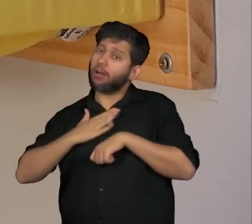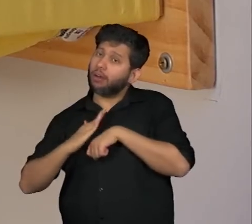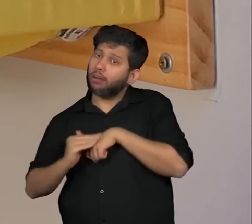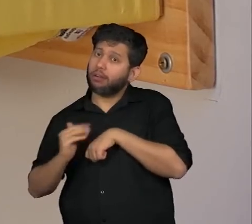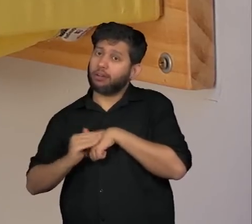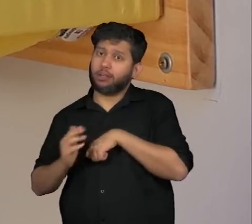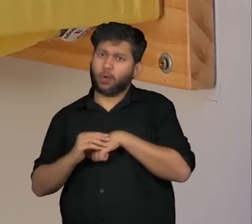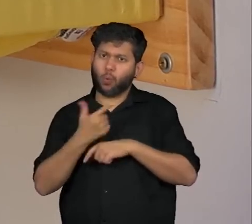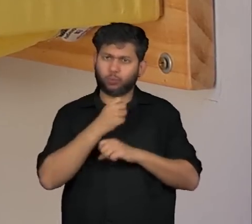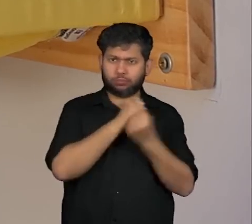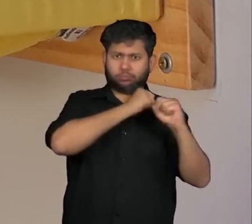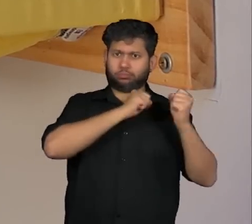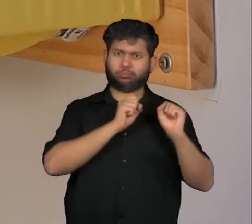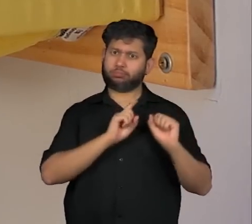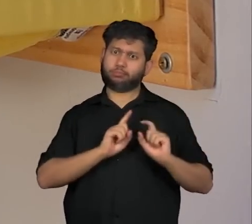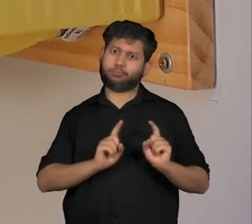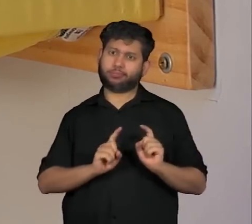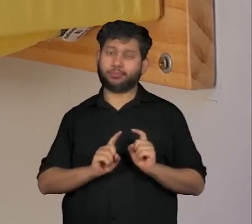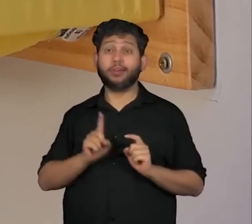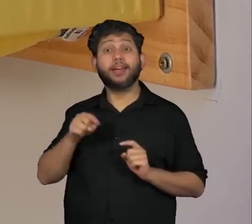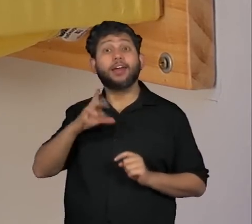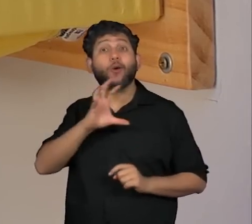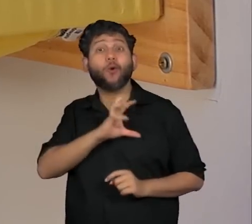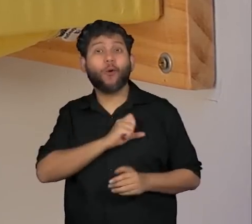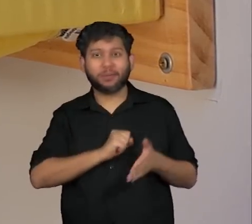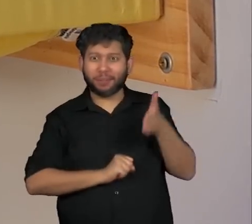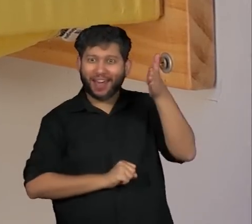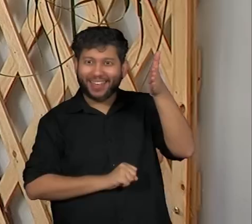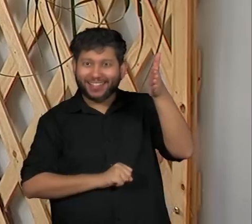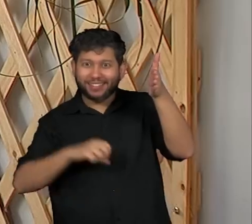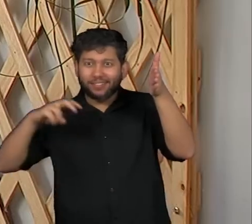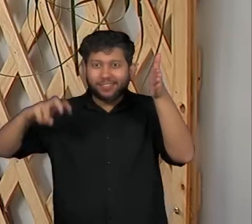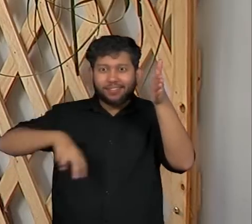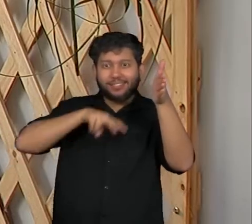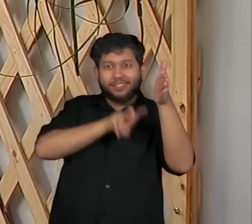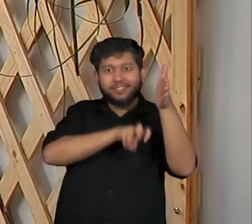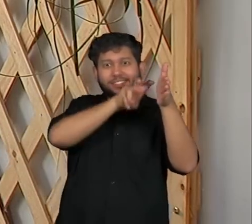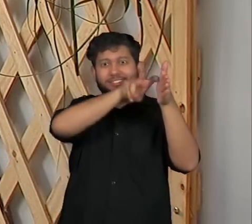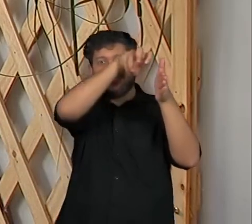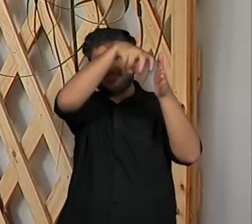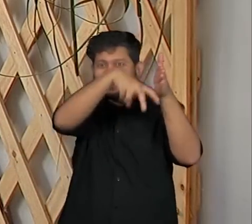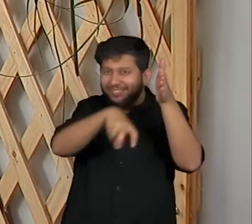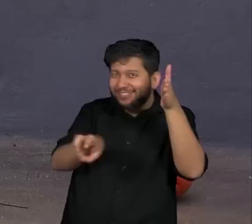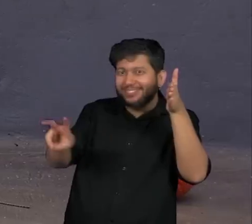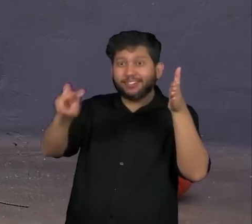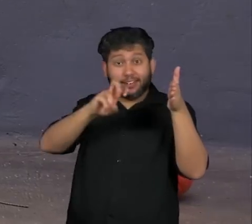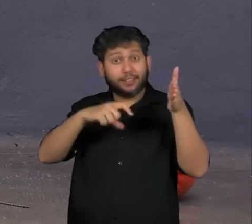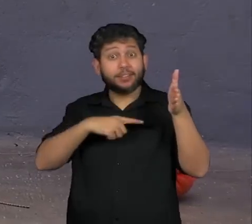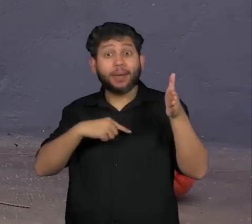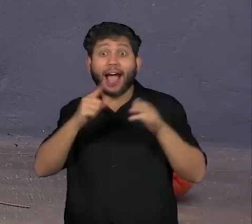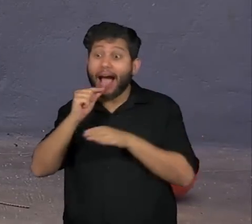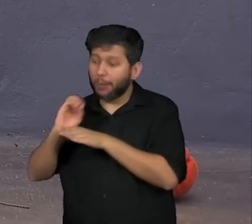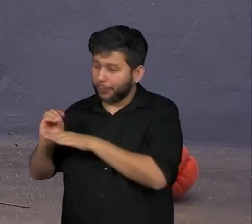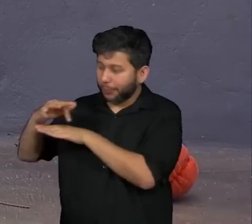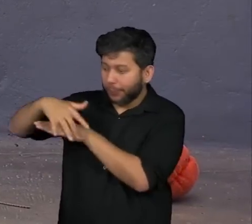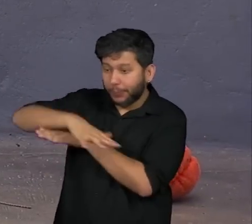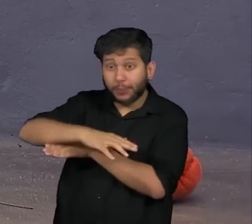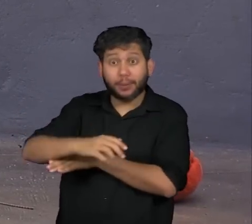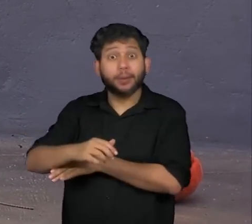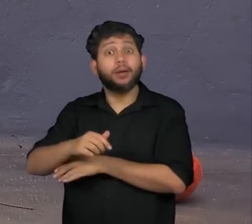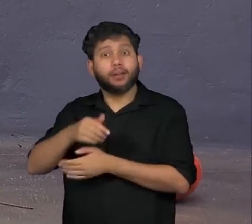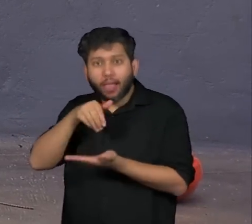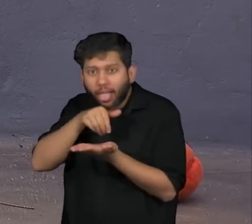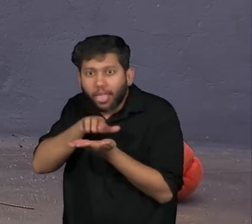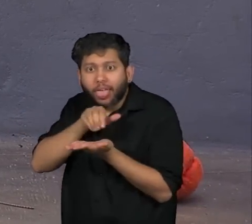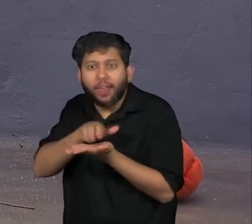Naturalmente escaladores, eles adoram as paredes com prateleiras e a água corrente para beber. Caixinhas de areia para